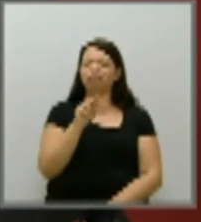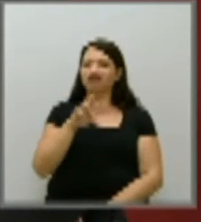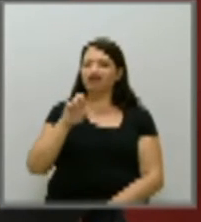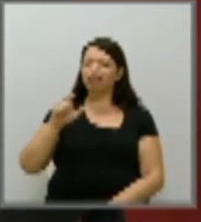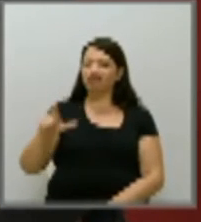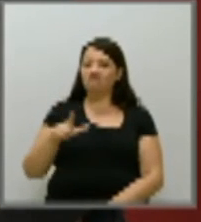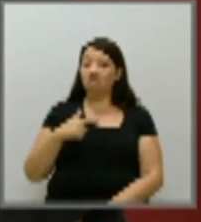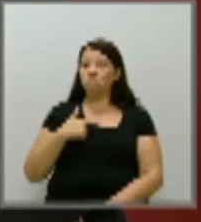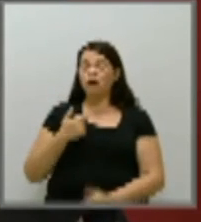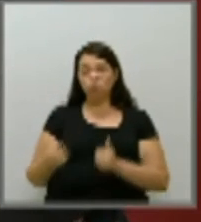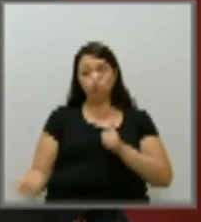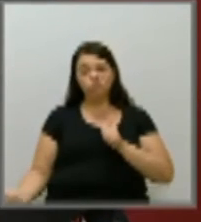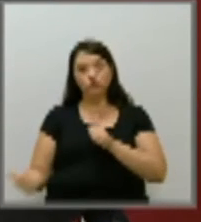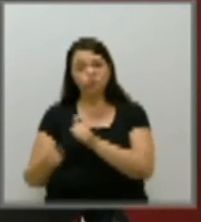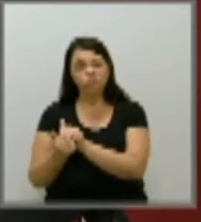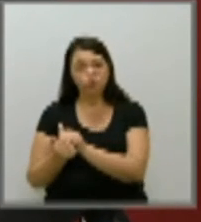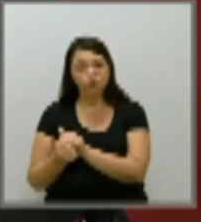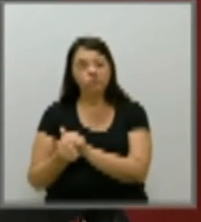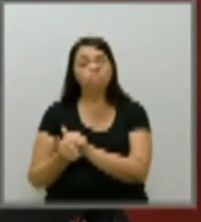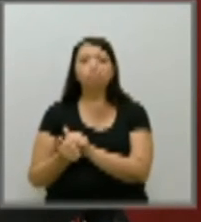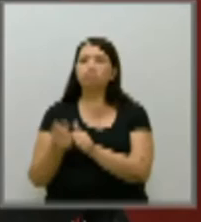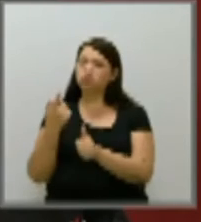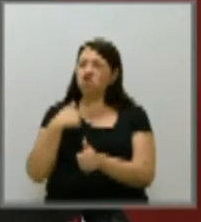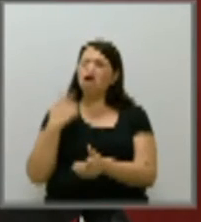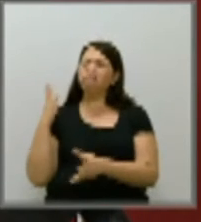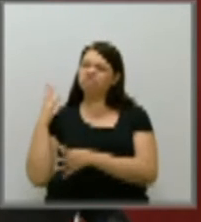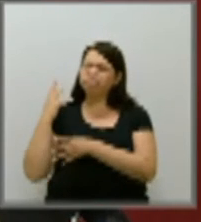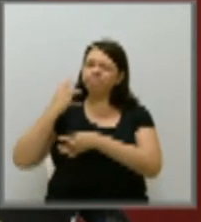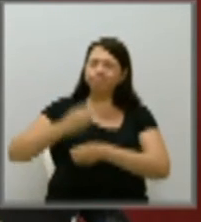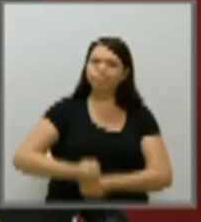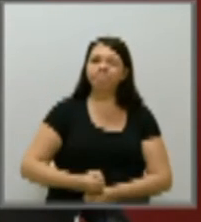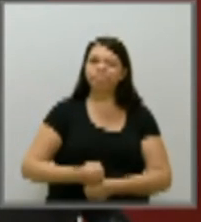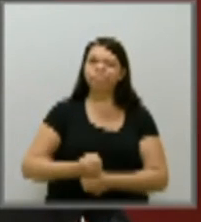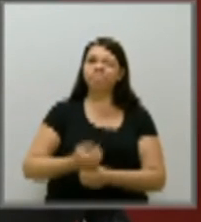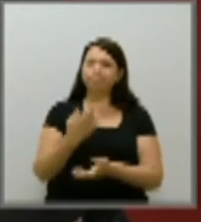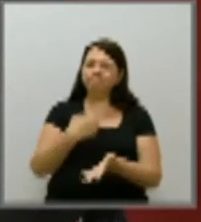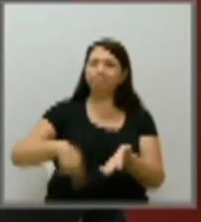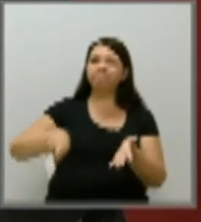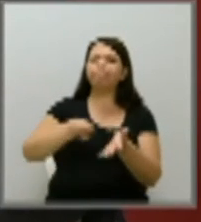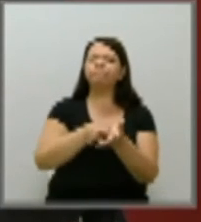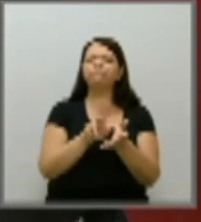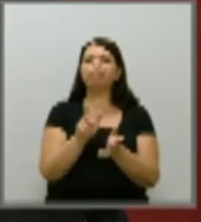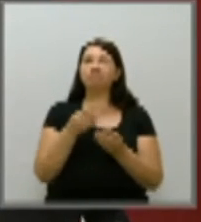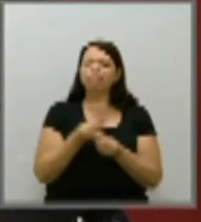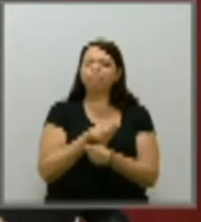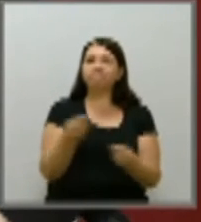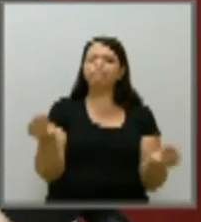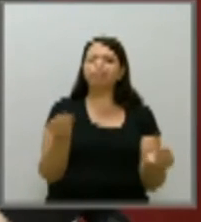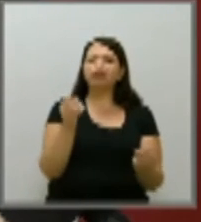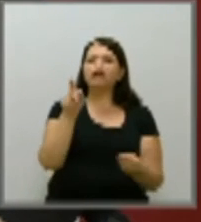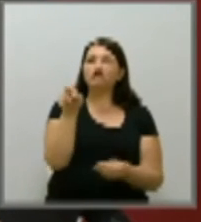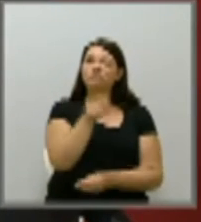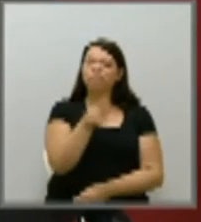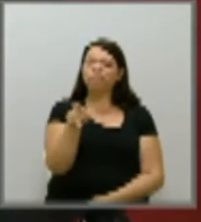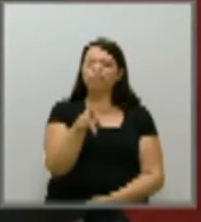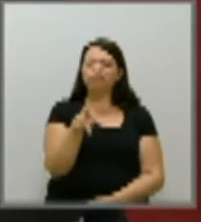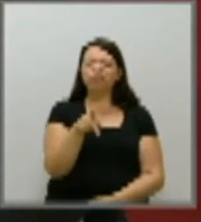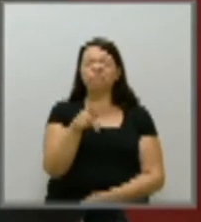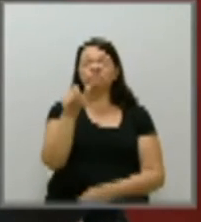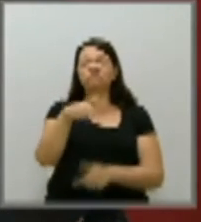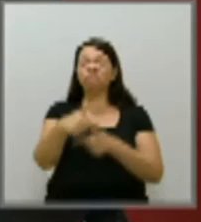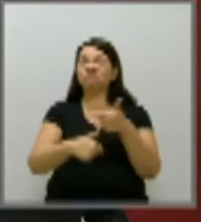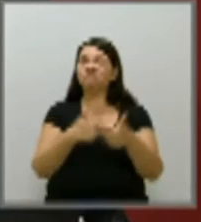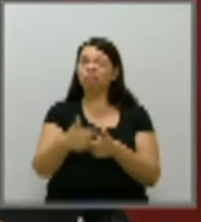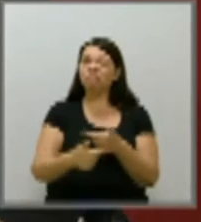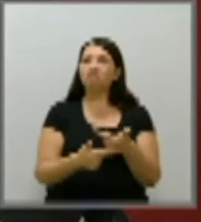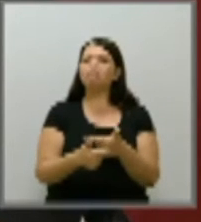dele, e vamos recuperar e resgatar para que os trabalhadores trabalhem e exerçam a